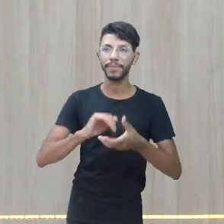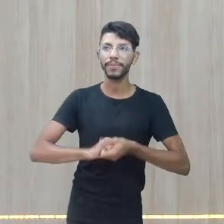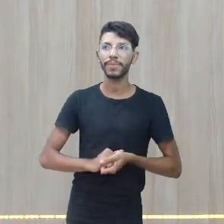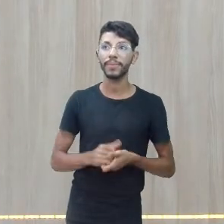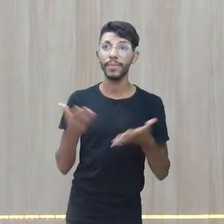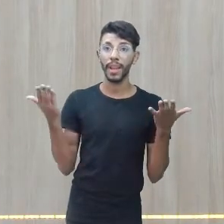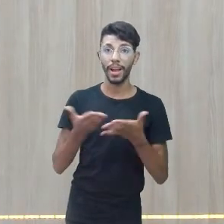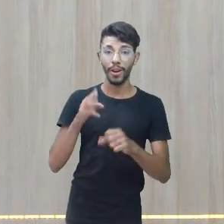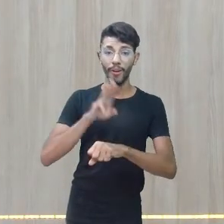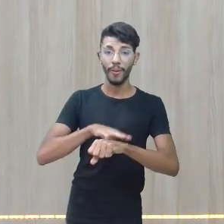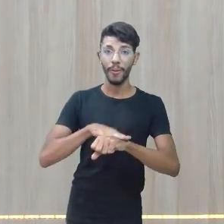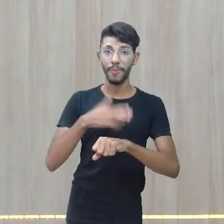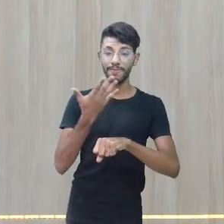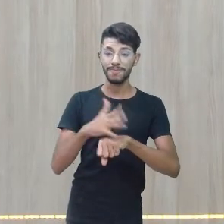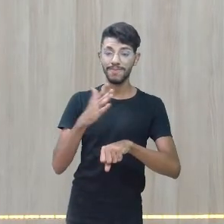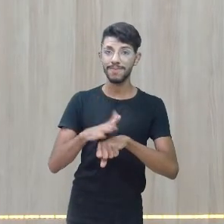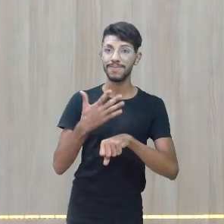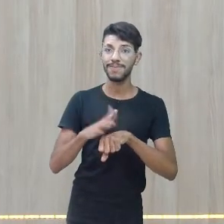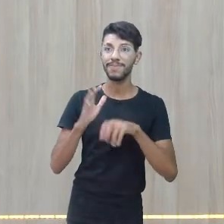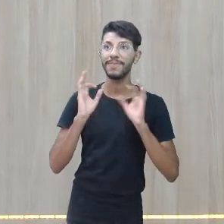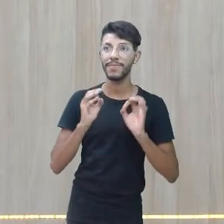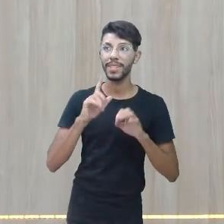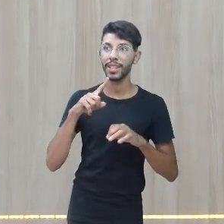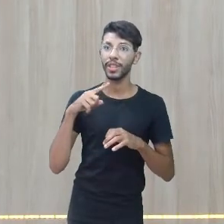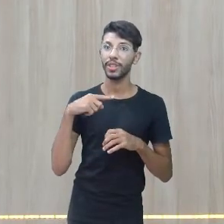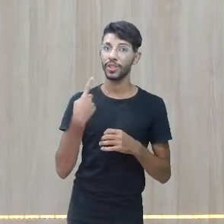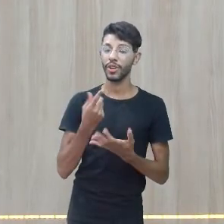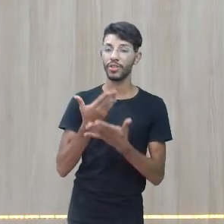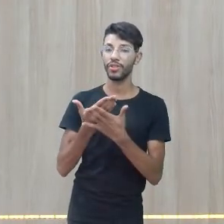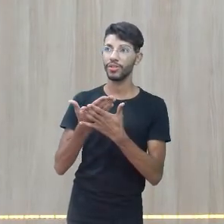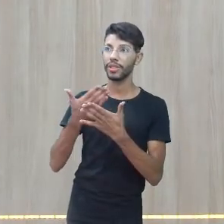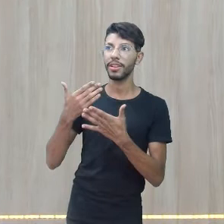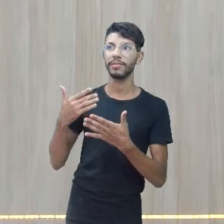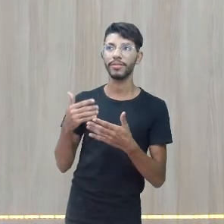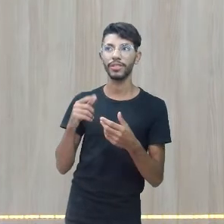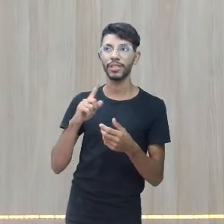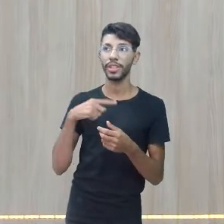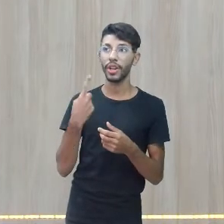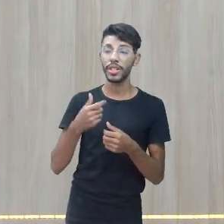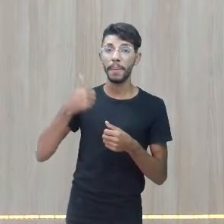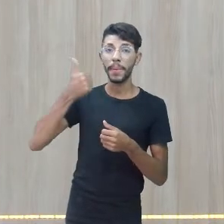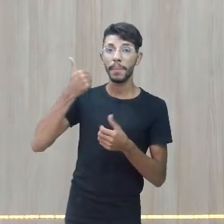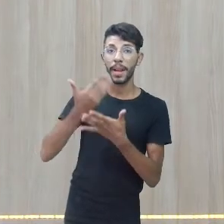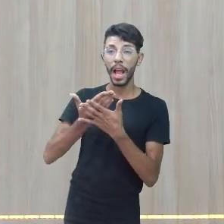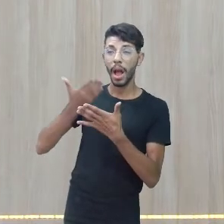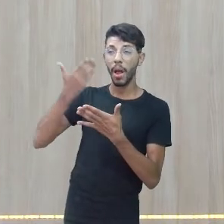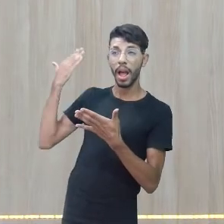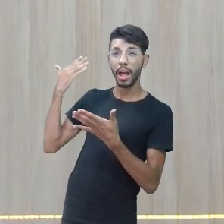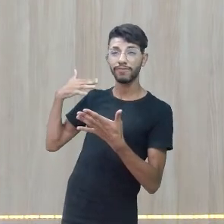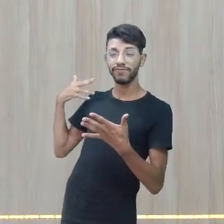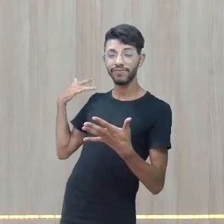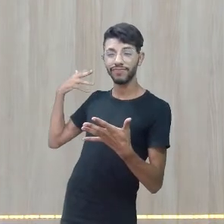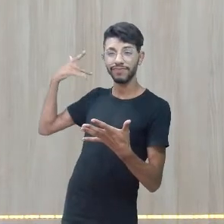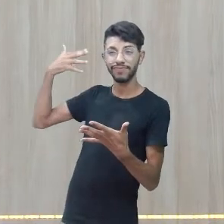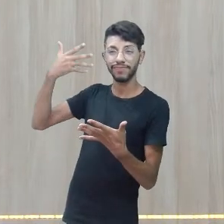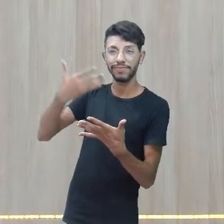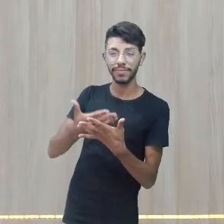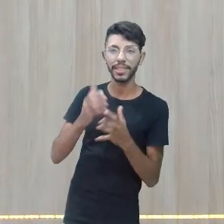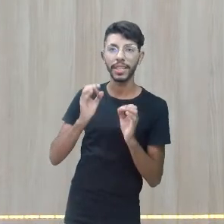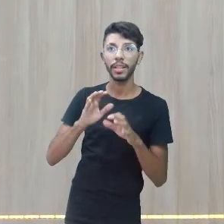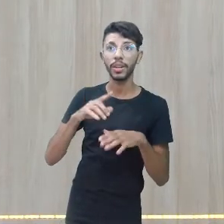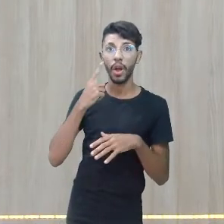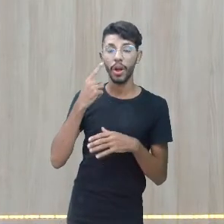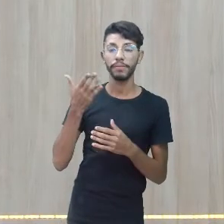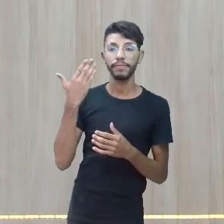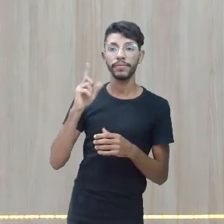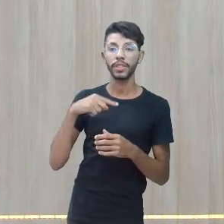Hora de praticar, não é? Aquilo que vimos na nossa primeira aula, nós